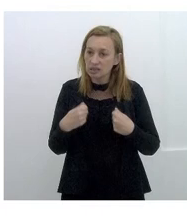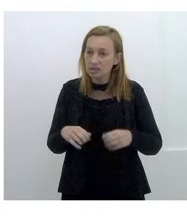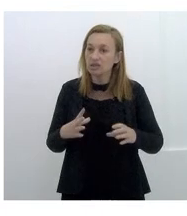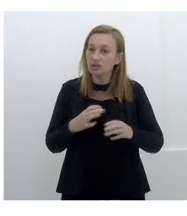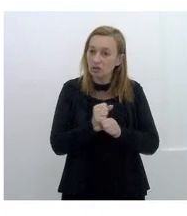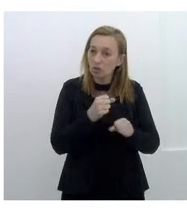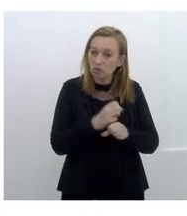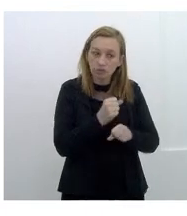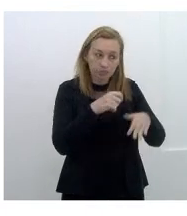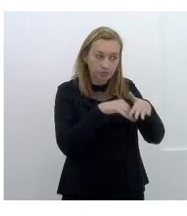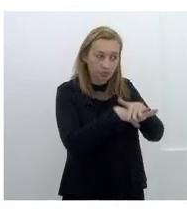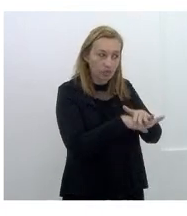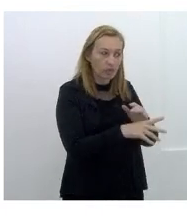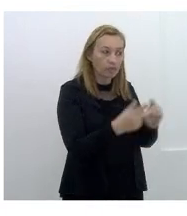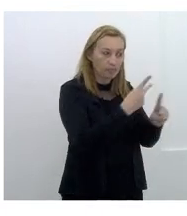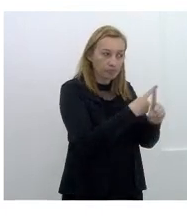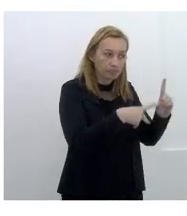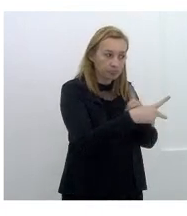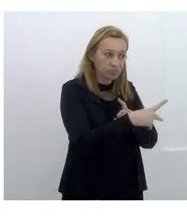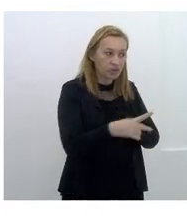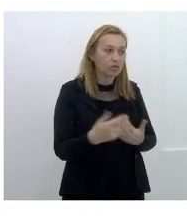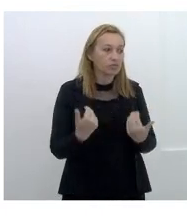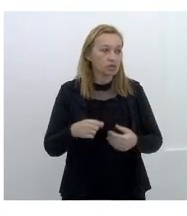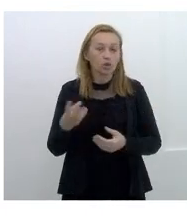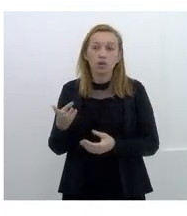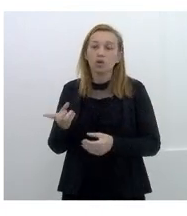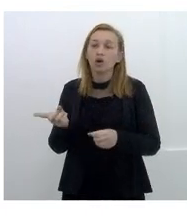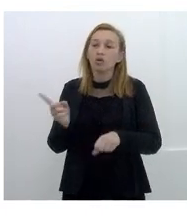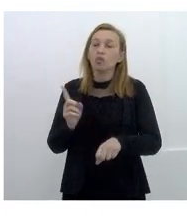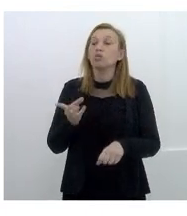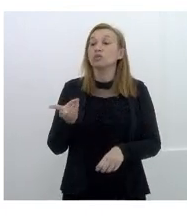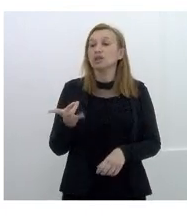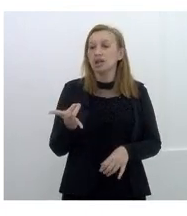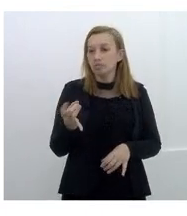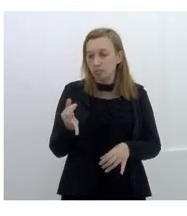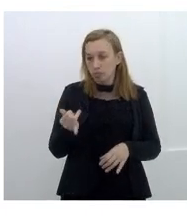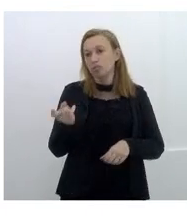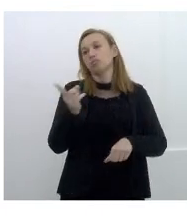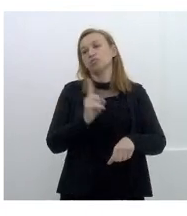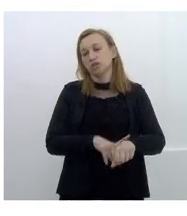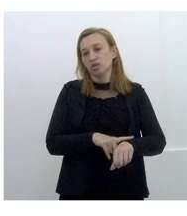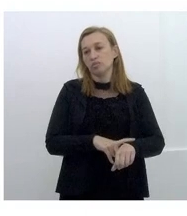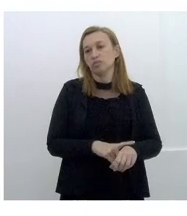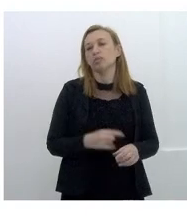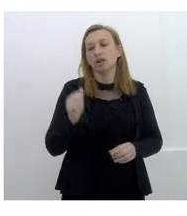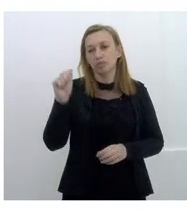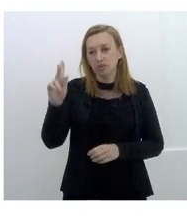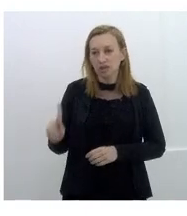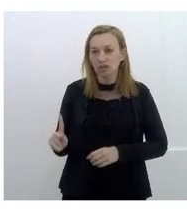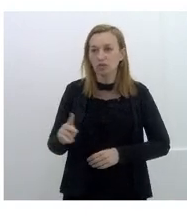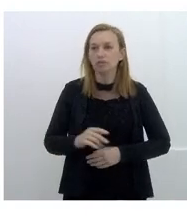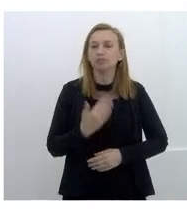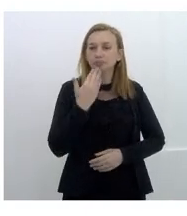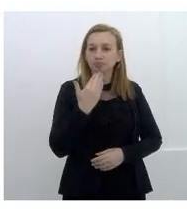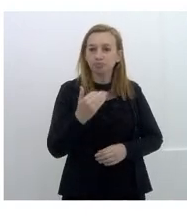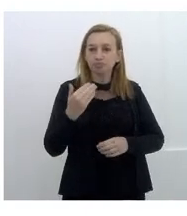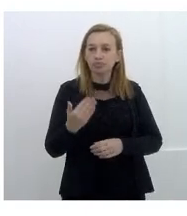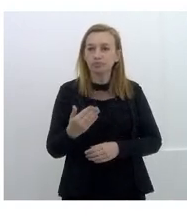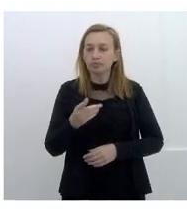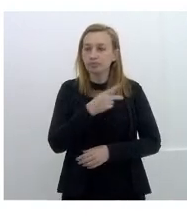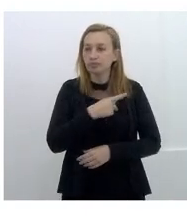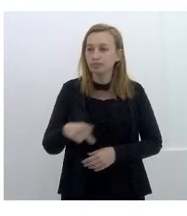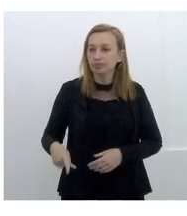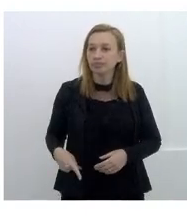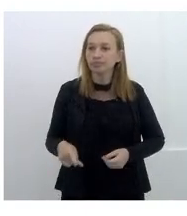senão você não teria a contagem do tempo para aposentadoria tá vou pedir aqui ó o